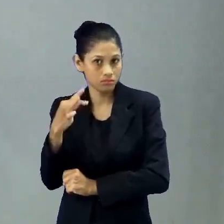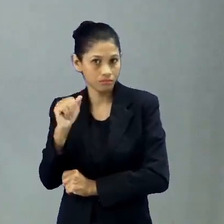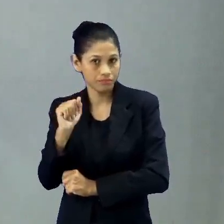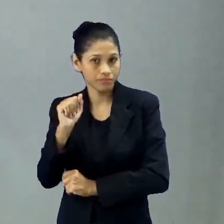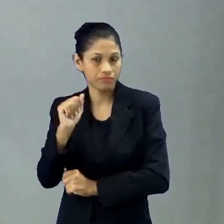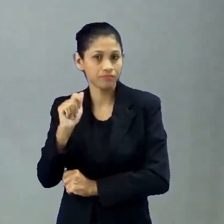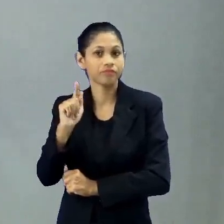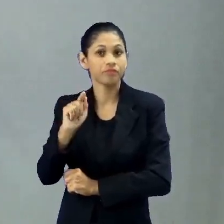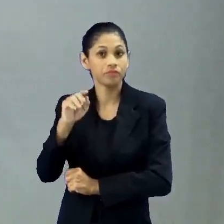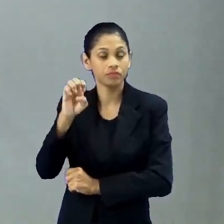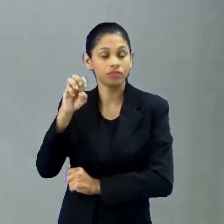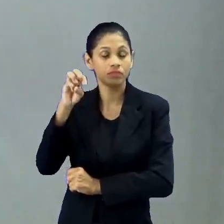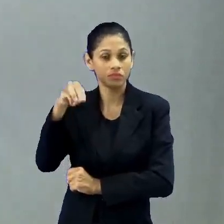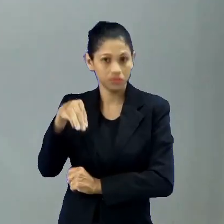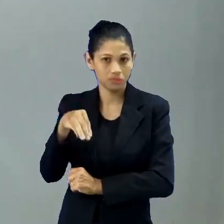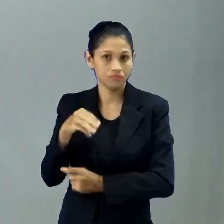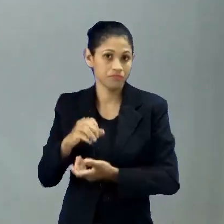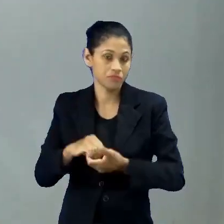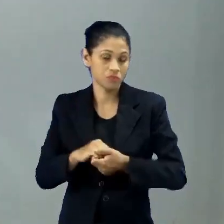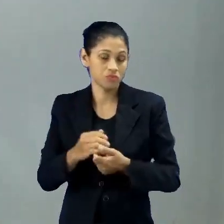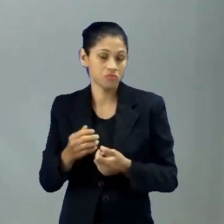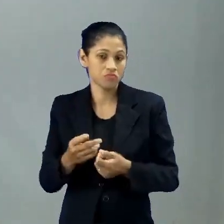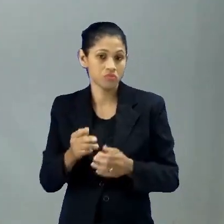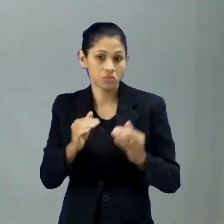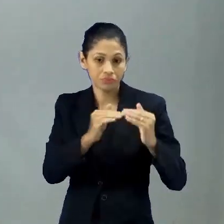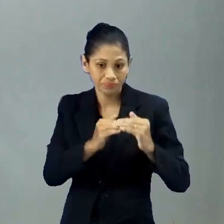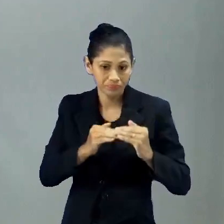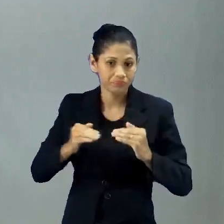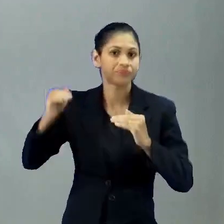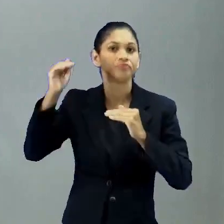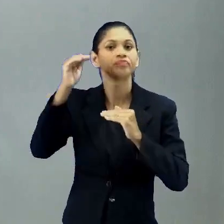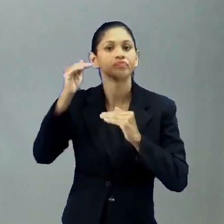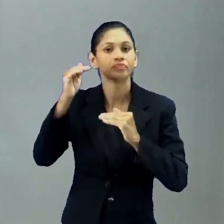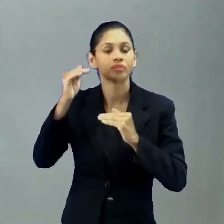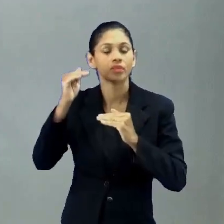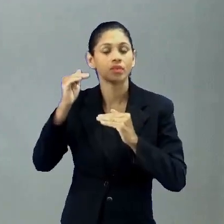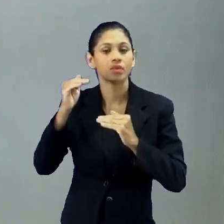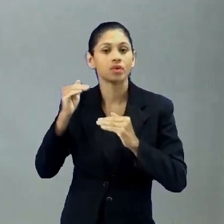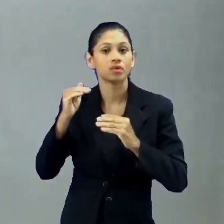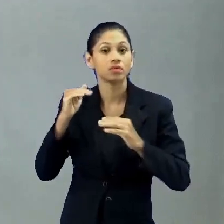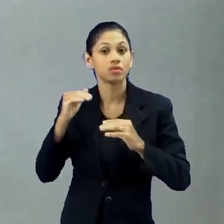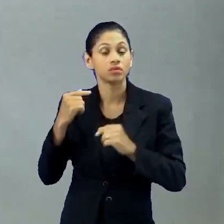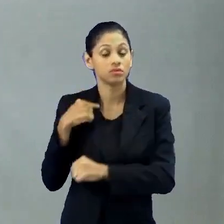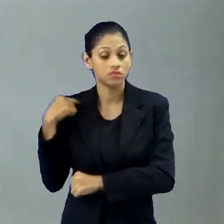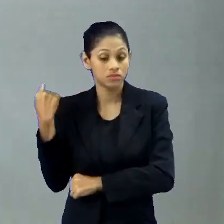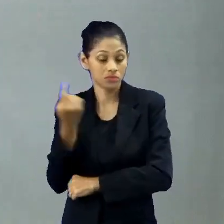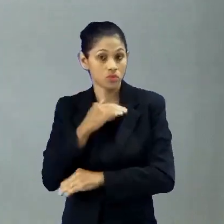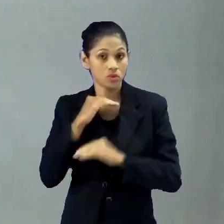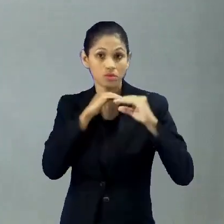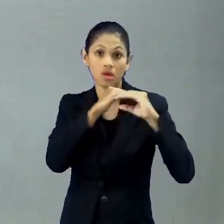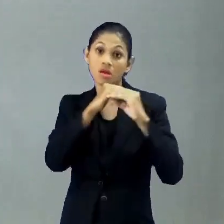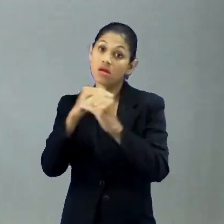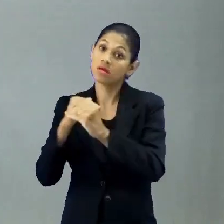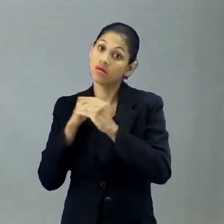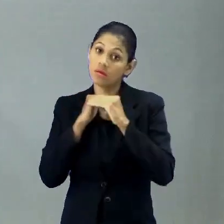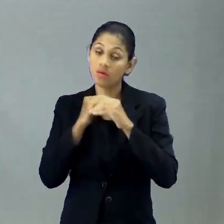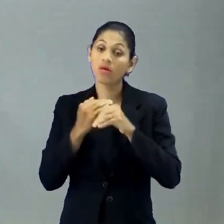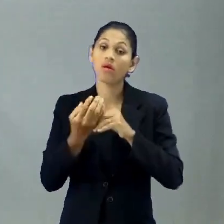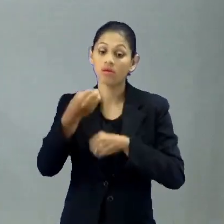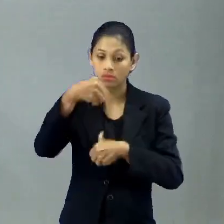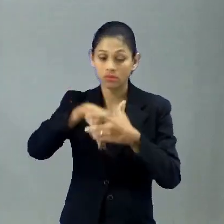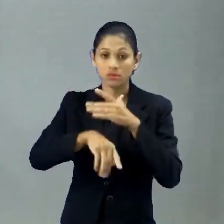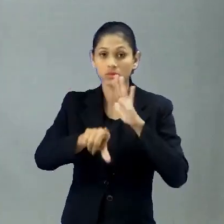da isonomia. Então, nós somos iguais perante a lei. Agora, nós vamos